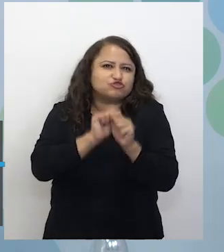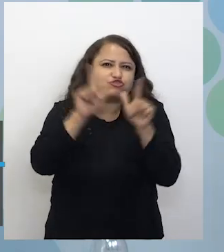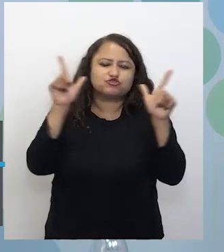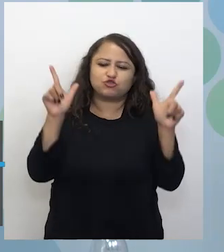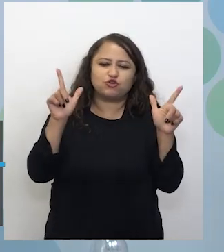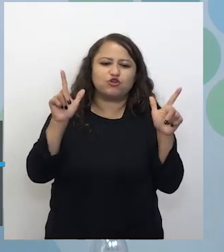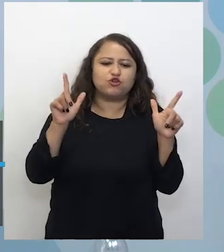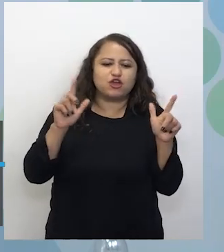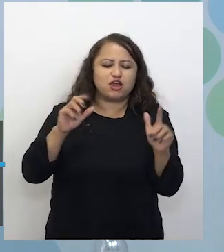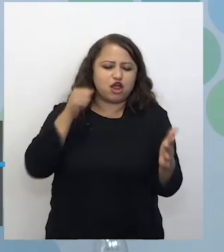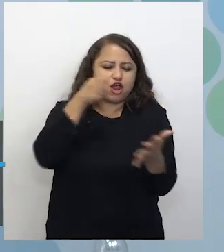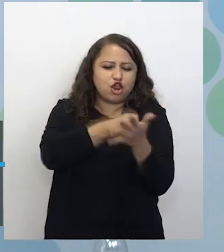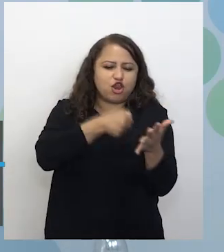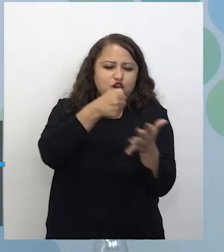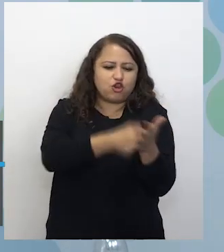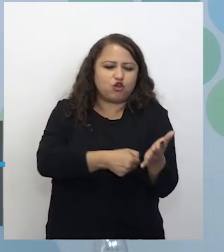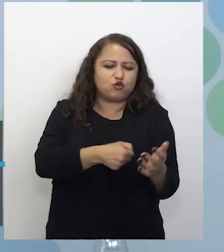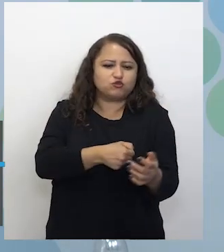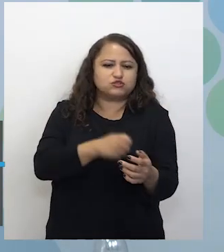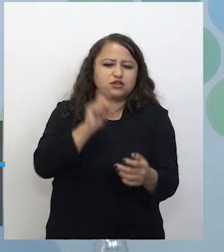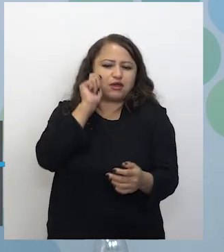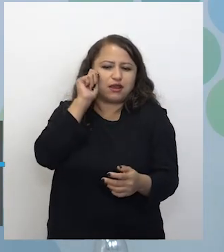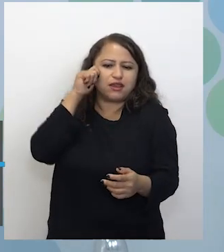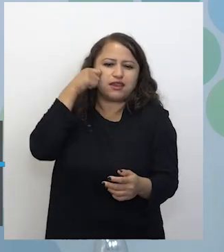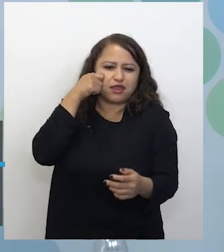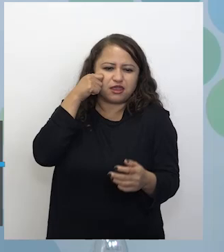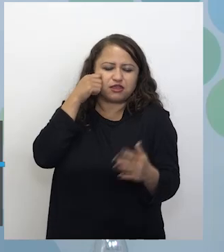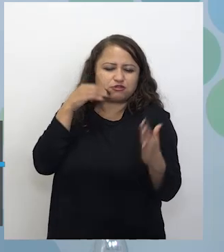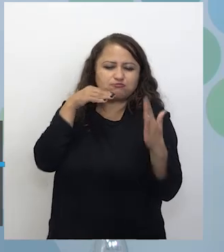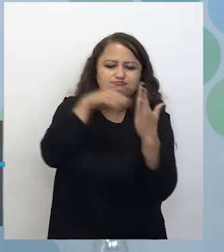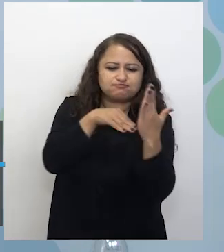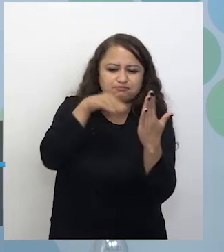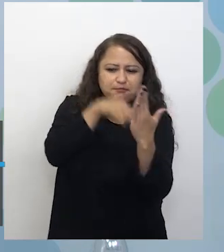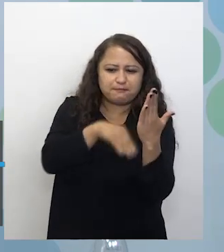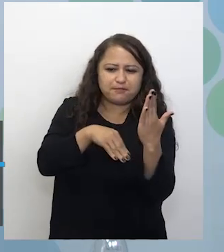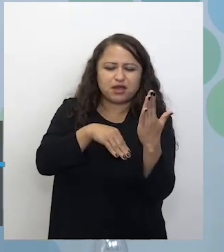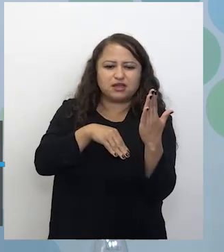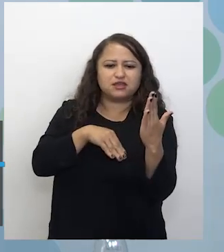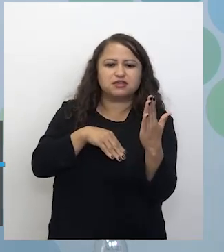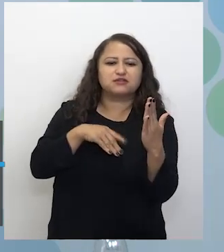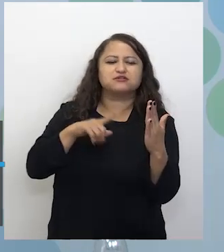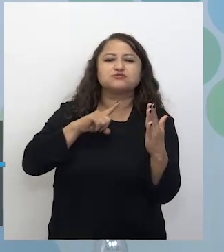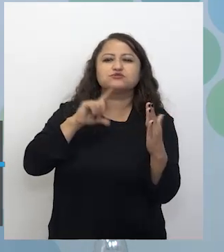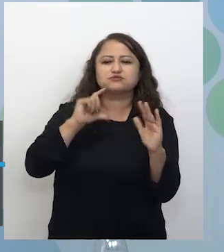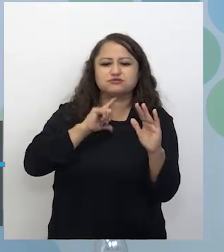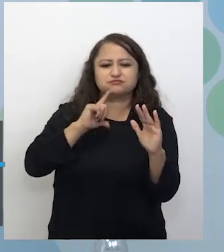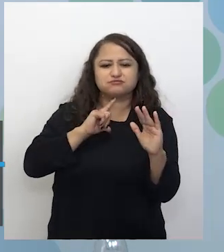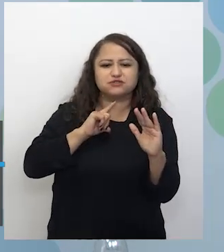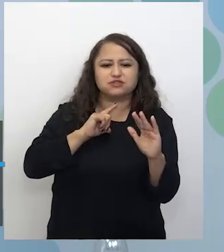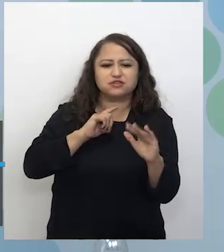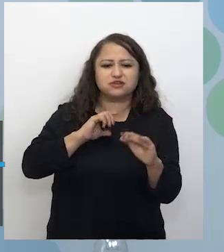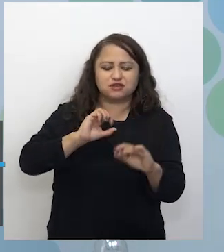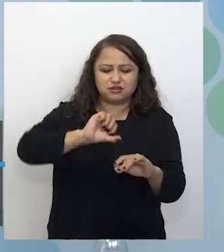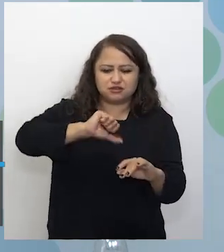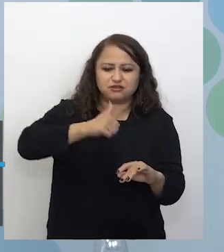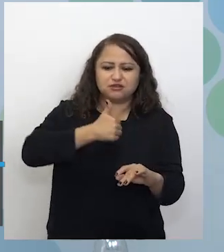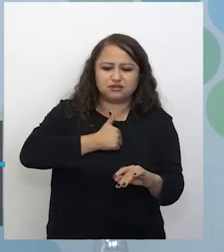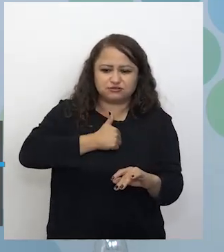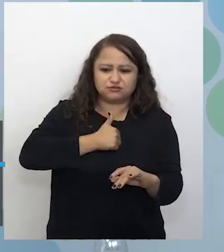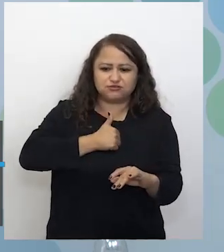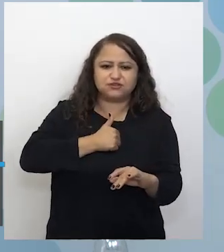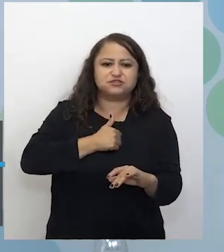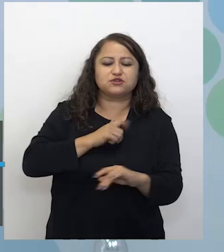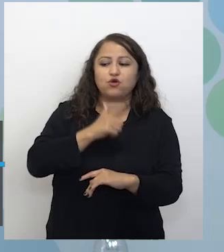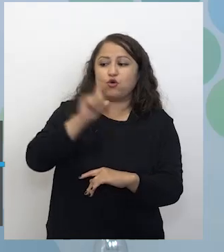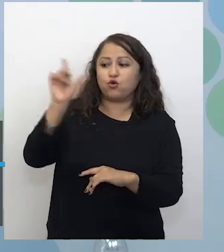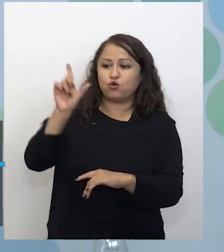medos e as barreiras impostas pelos outros para minar a autoconfiança. Outros colegas professores estavam se